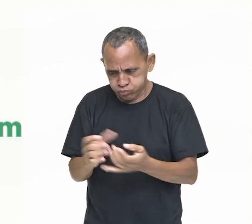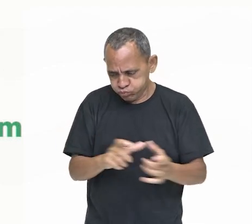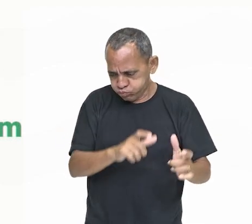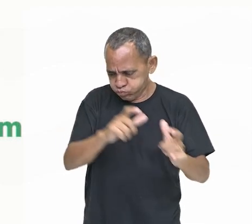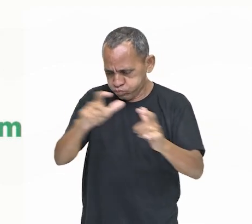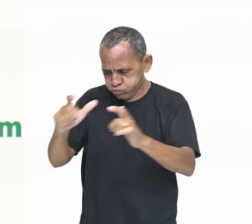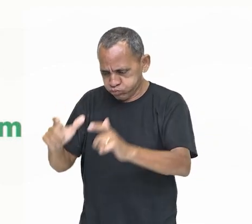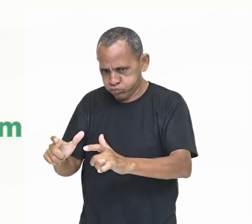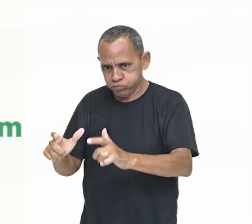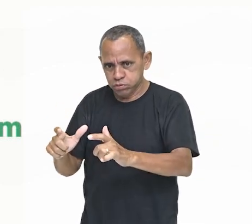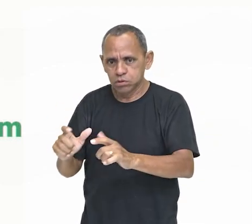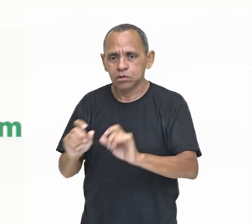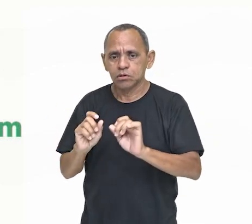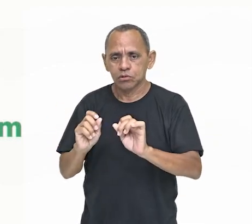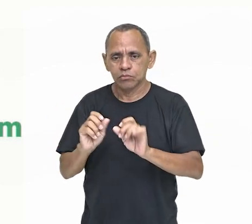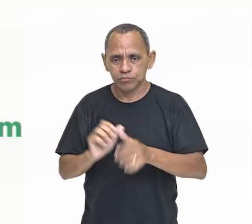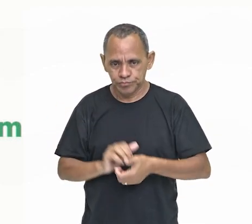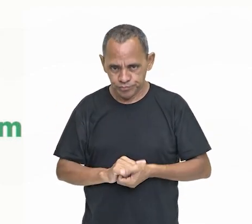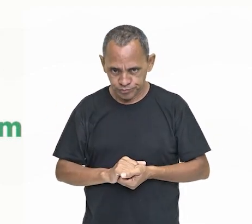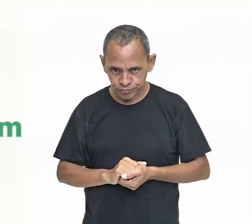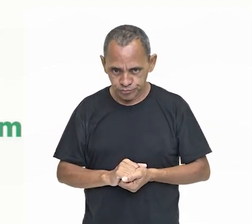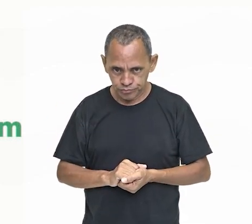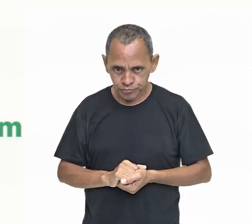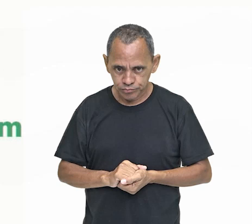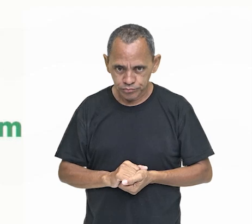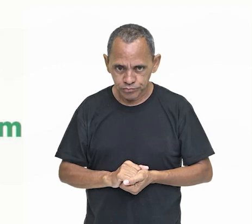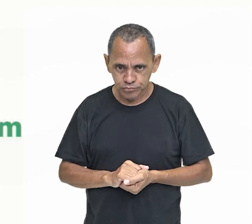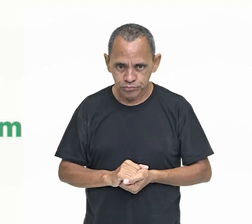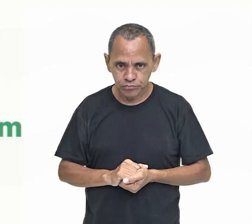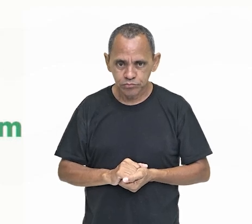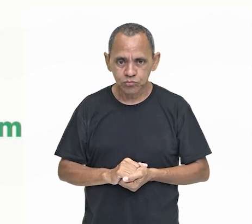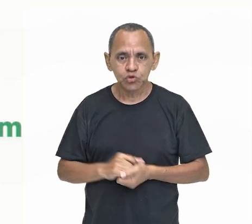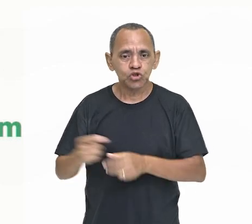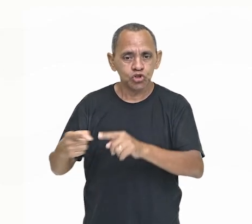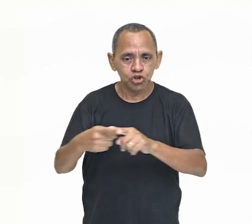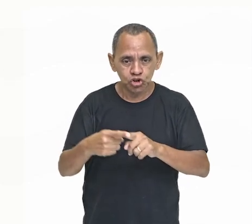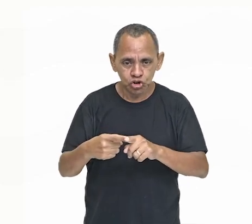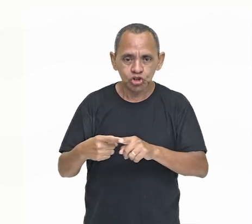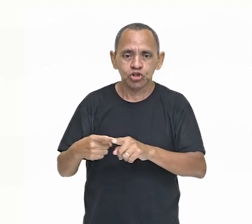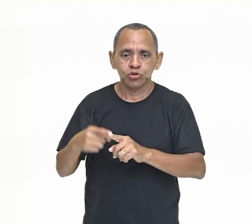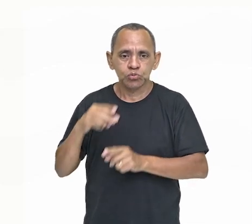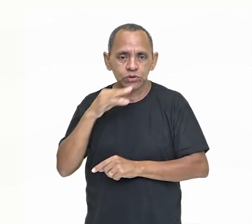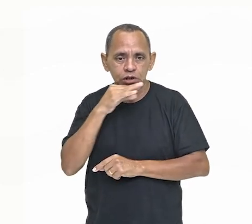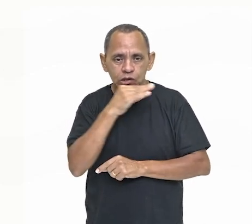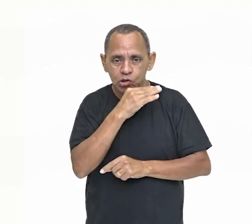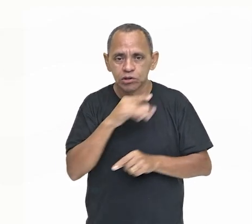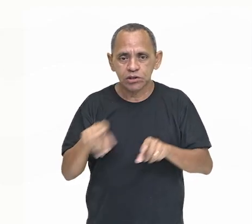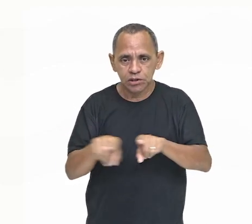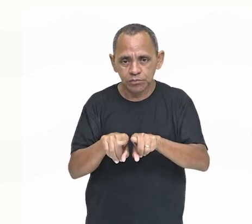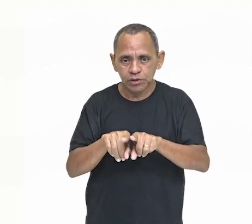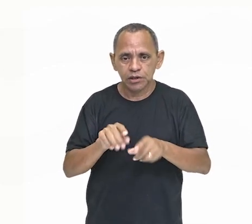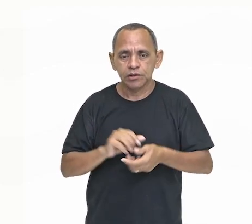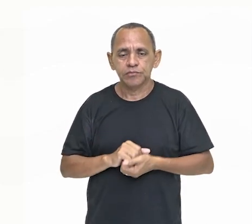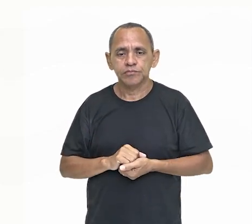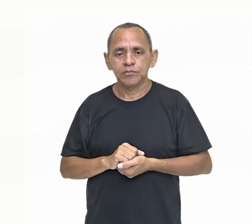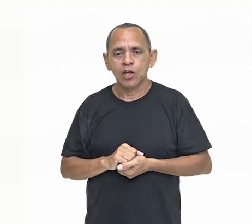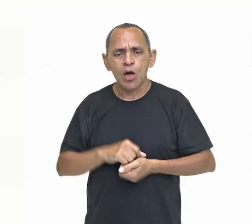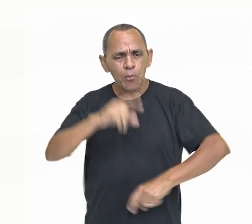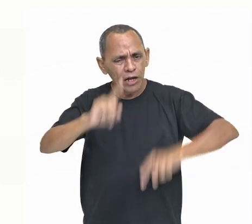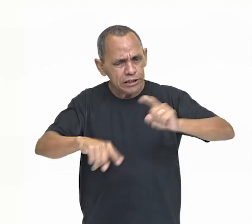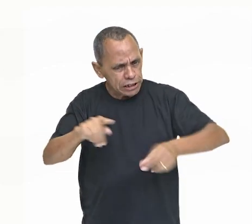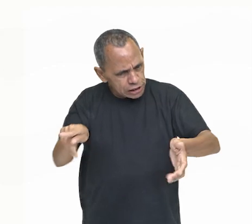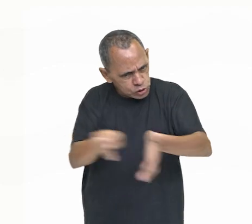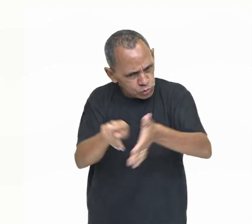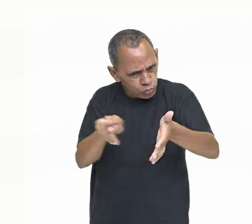aumentar essa forma aí de calor, que é o efeito Joule. A outra coisa que